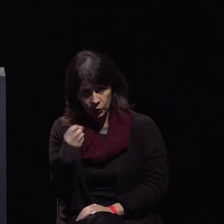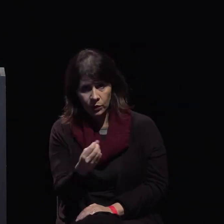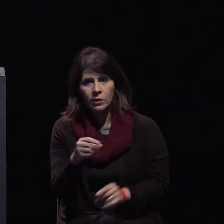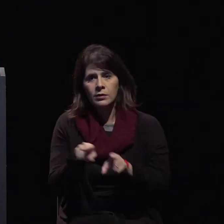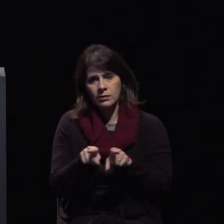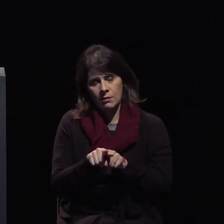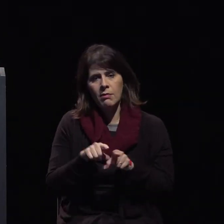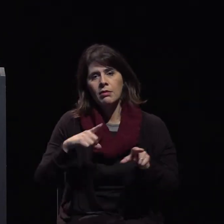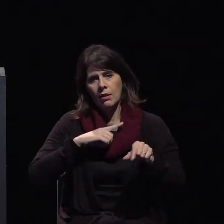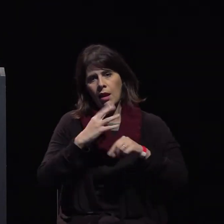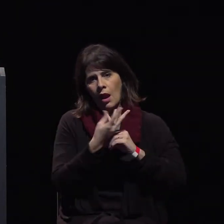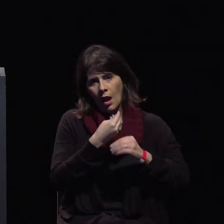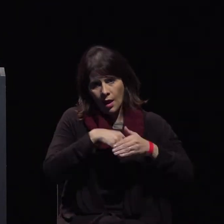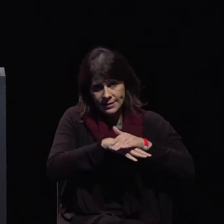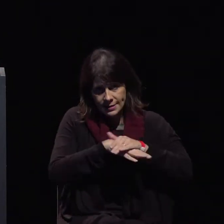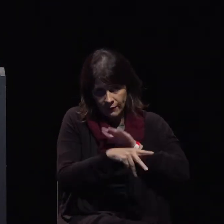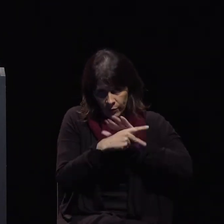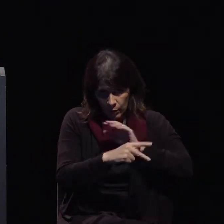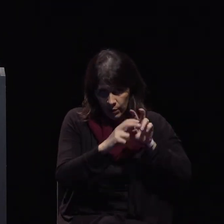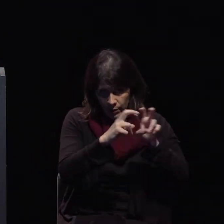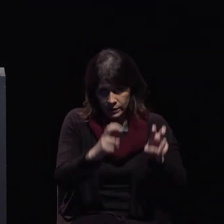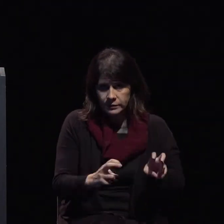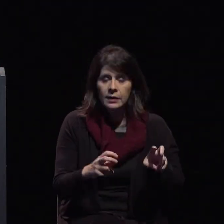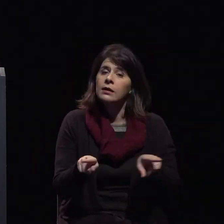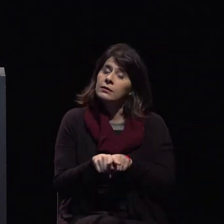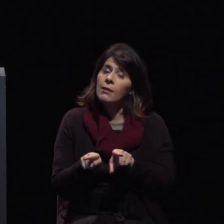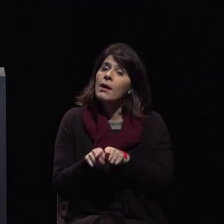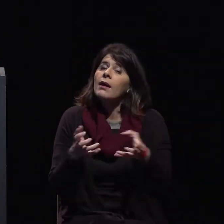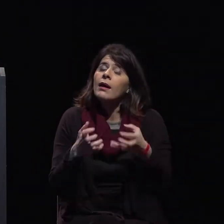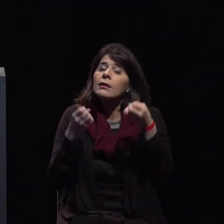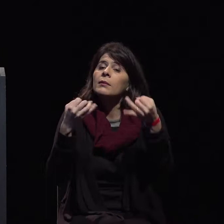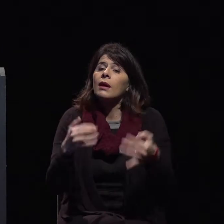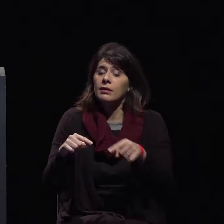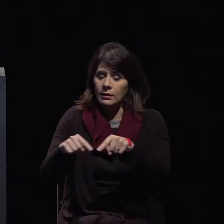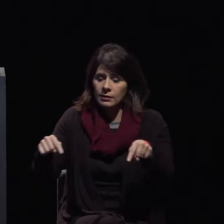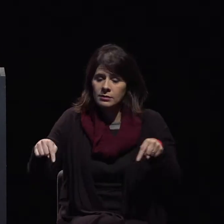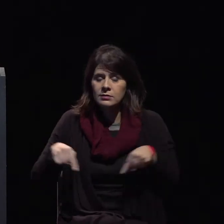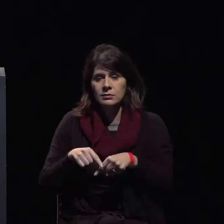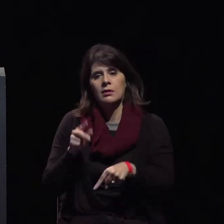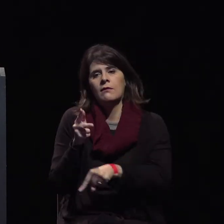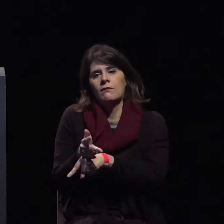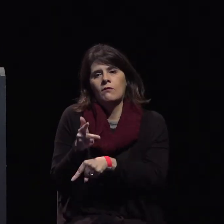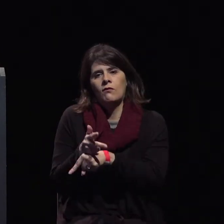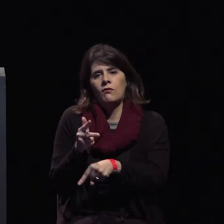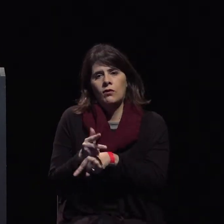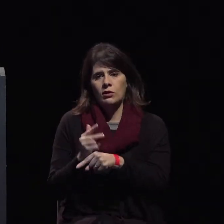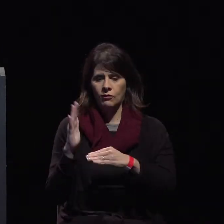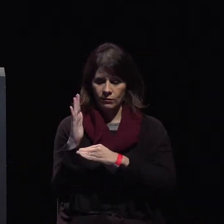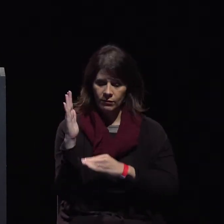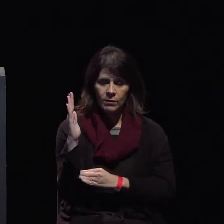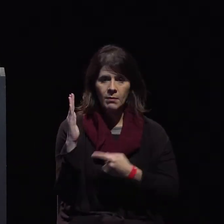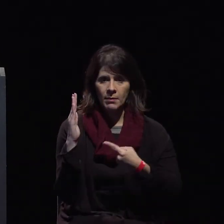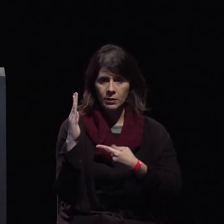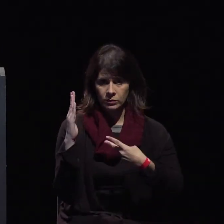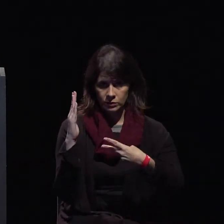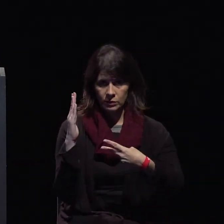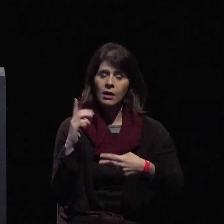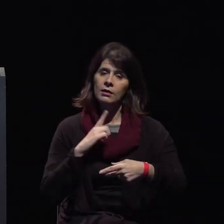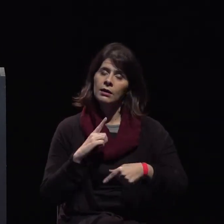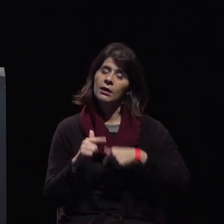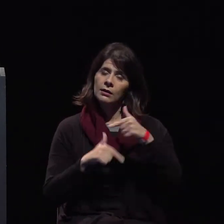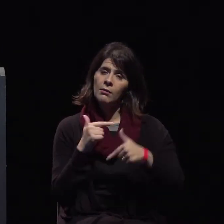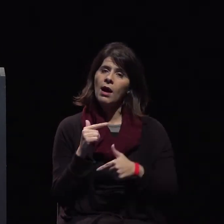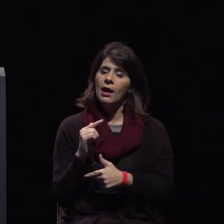vou reafirmar, que a gente tem agora uma sala de vídeo que fica no segundo subsolo e que tem um trabalho do artista Ayrson